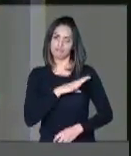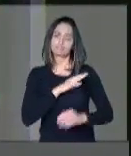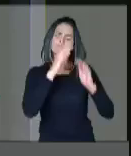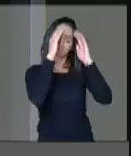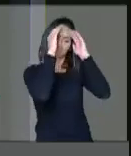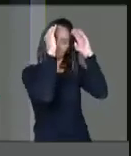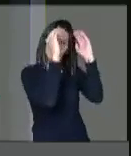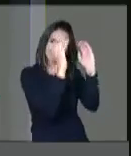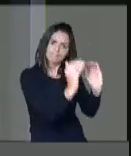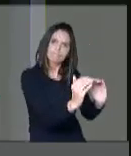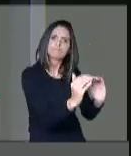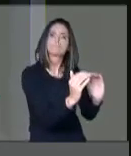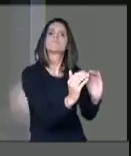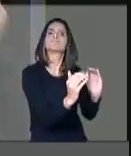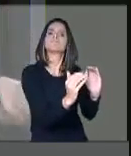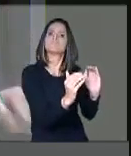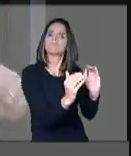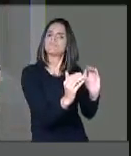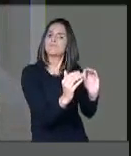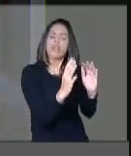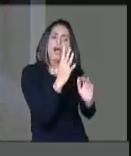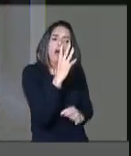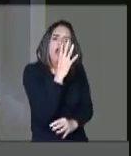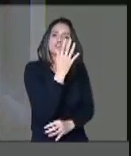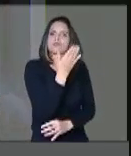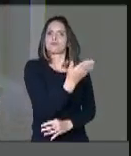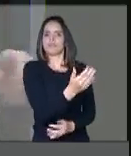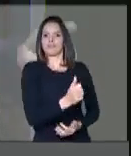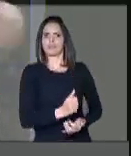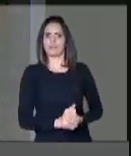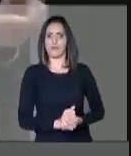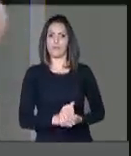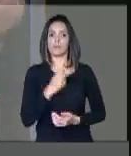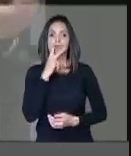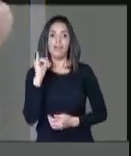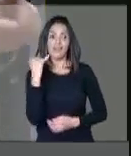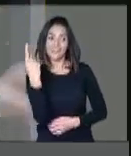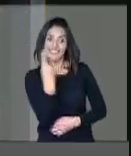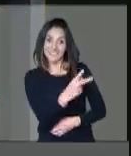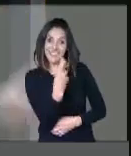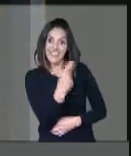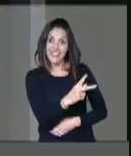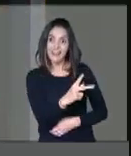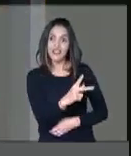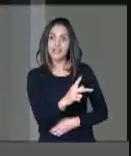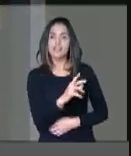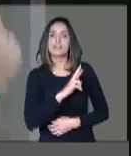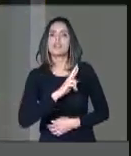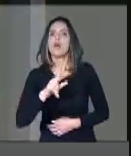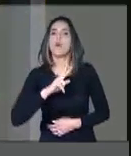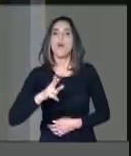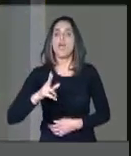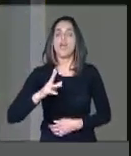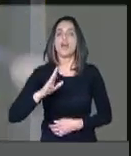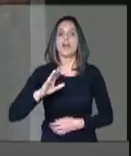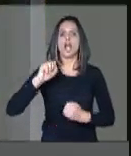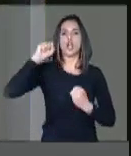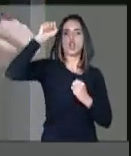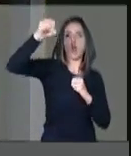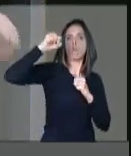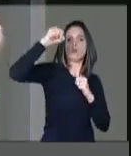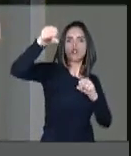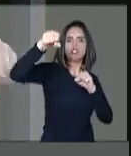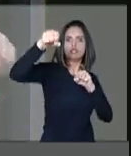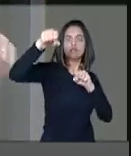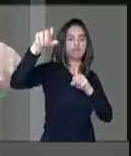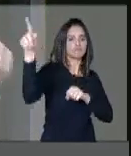todo respeito e consideração. E o seu pai não era um brigadeiro comunista,